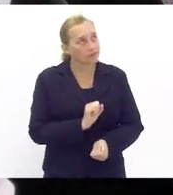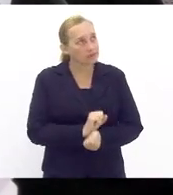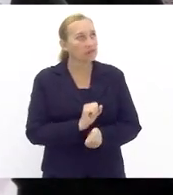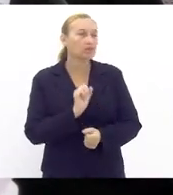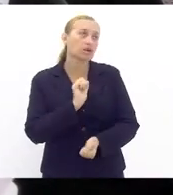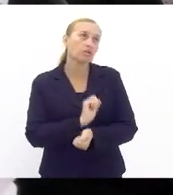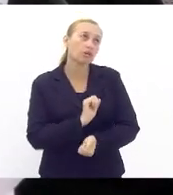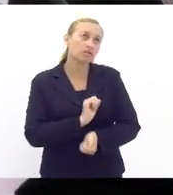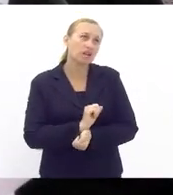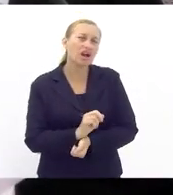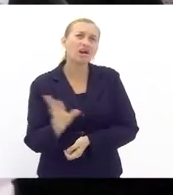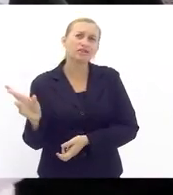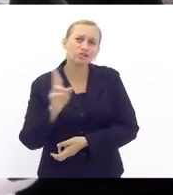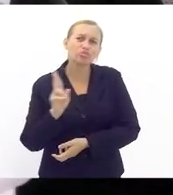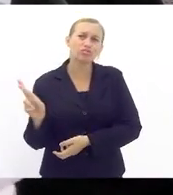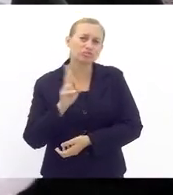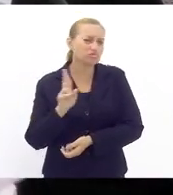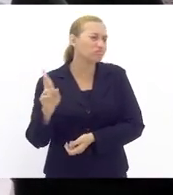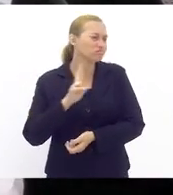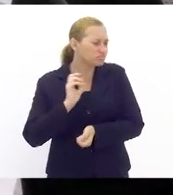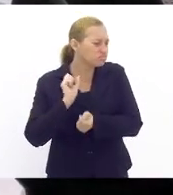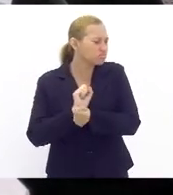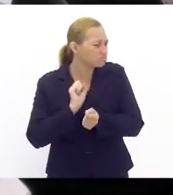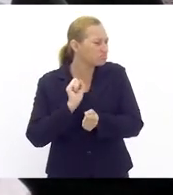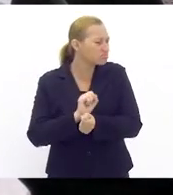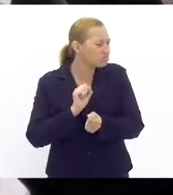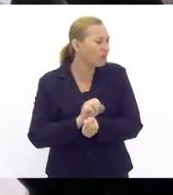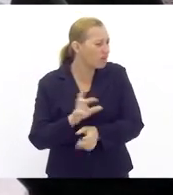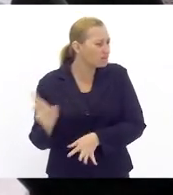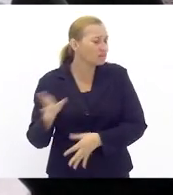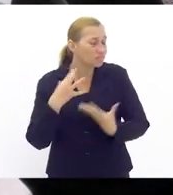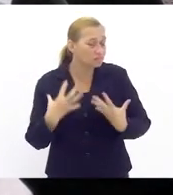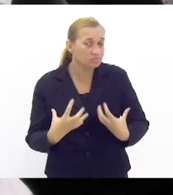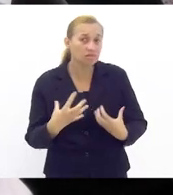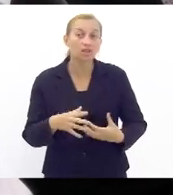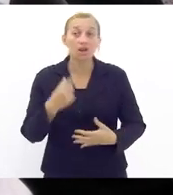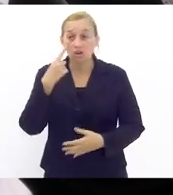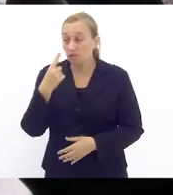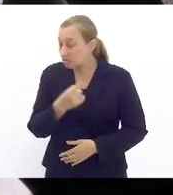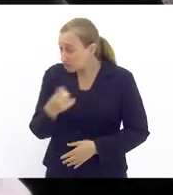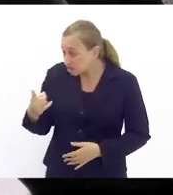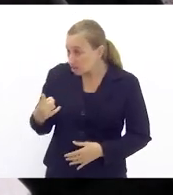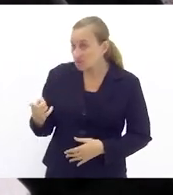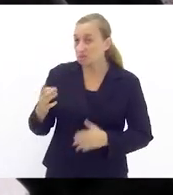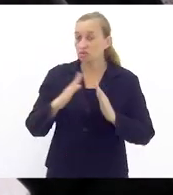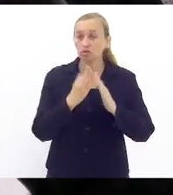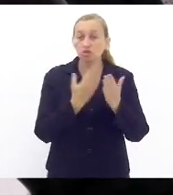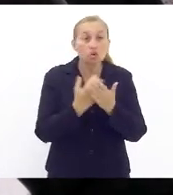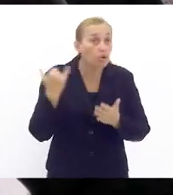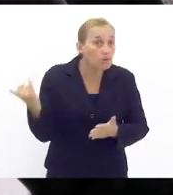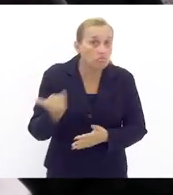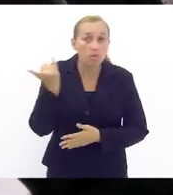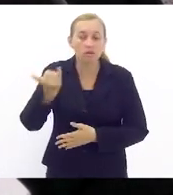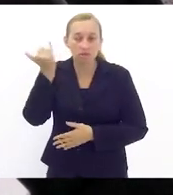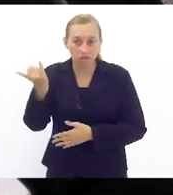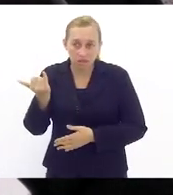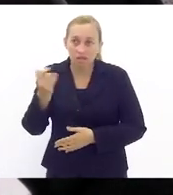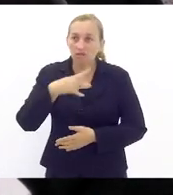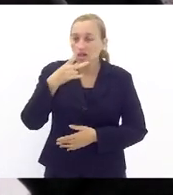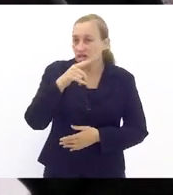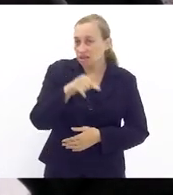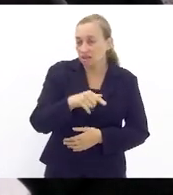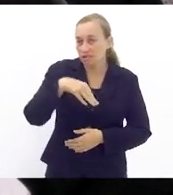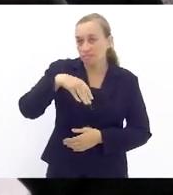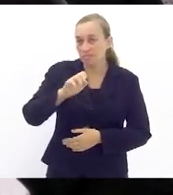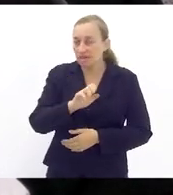uma resposta para isso né e eu fico pensando vocês vindo de uma escola tão importante como foi falado